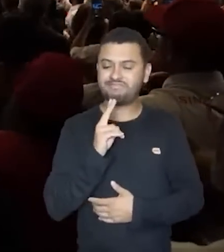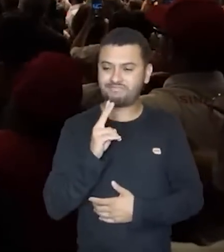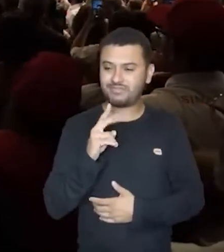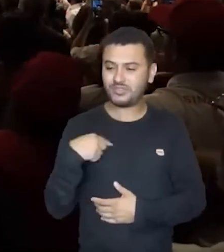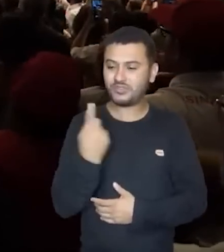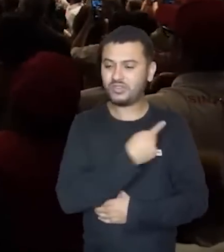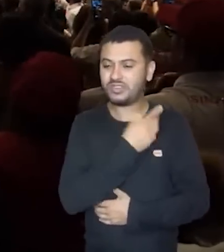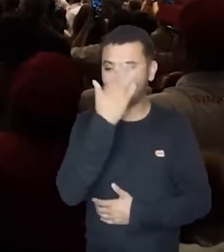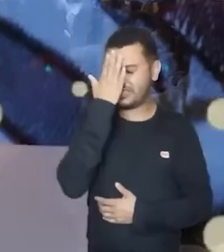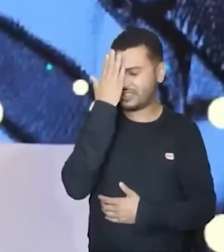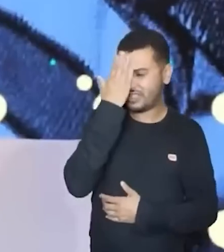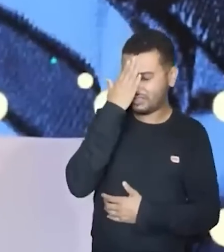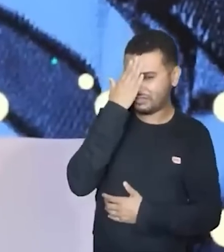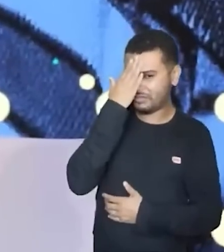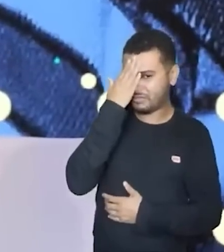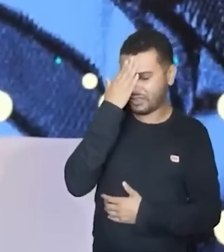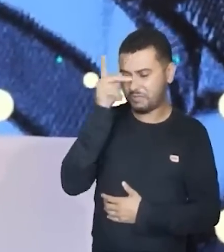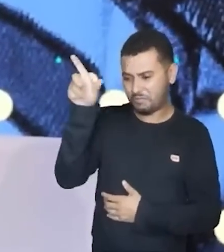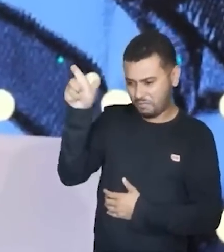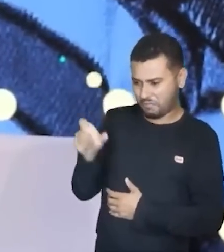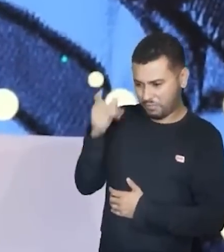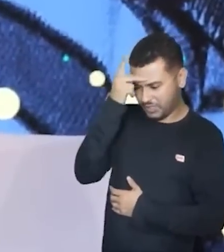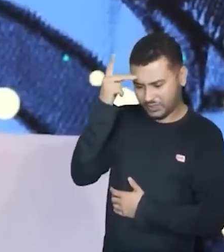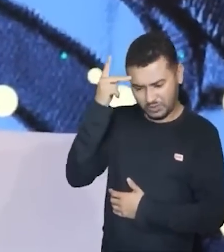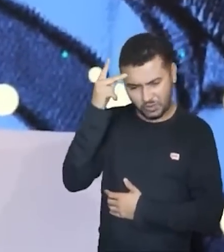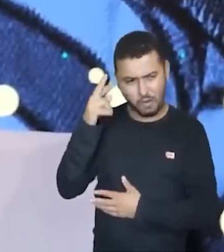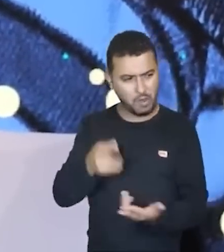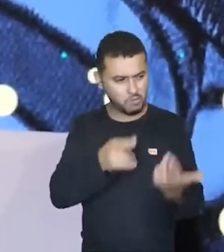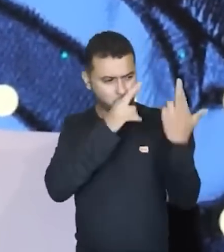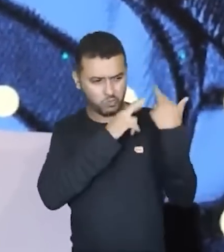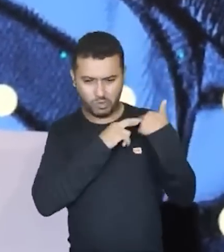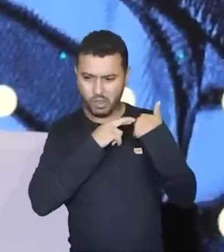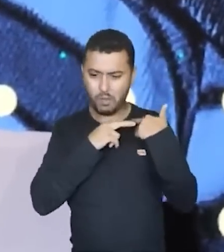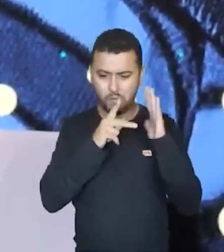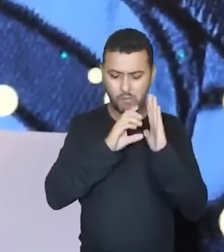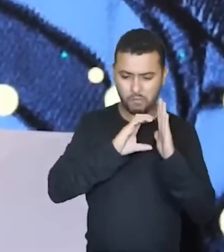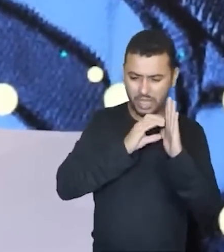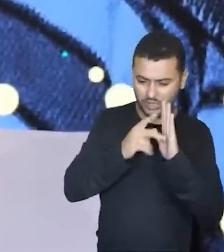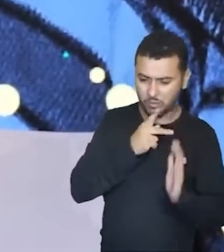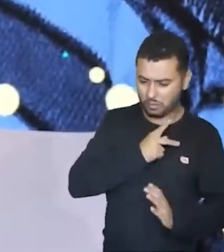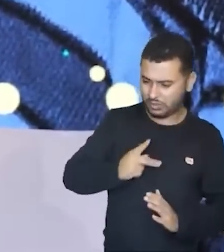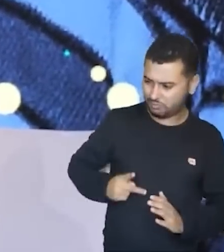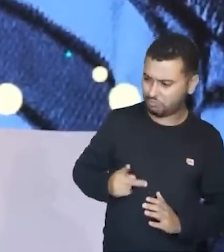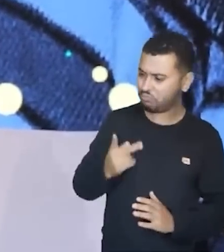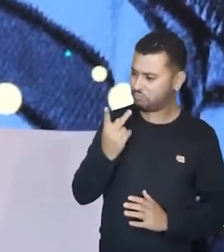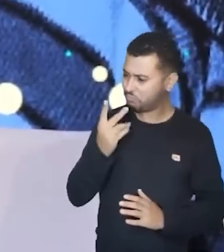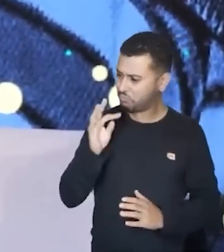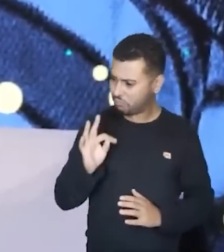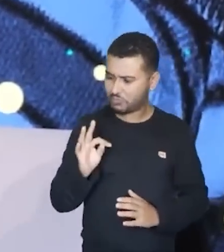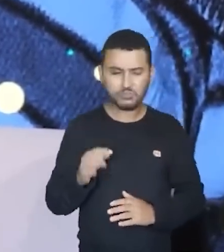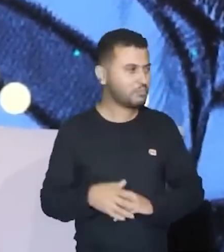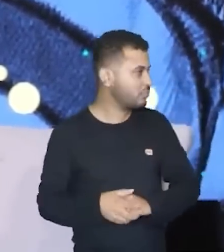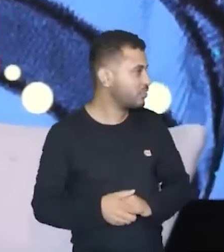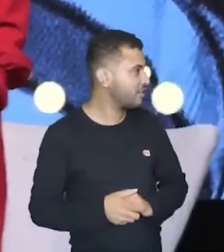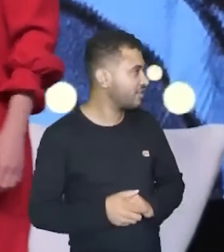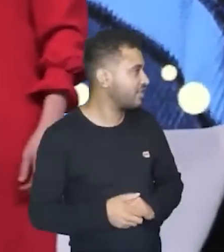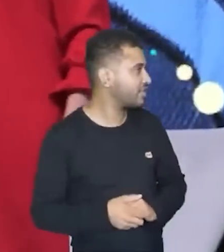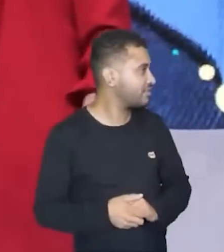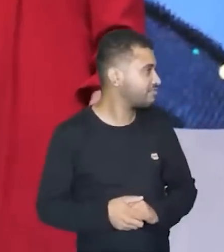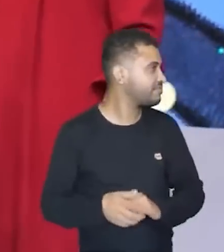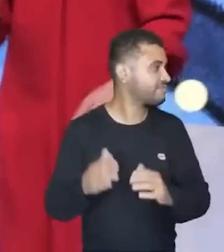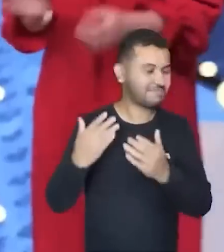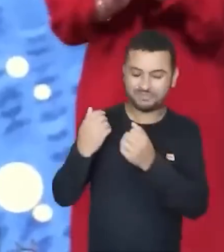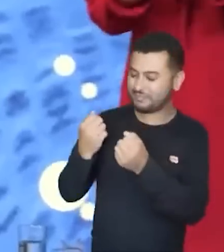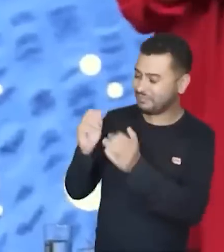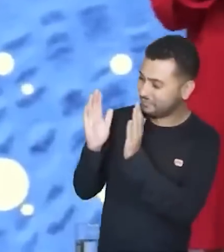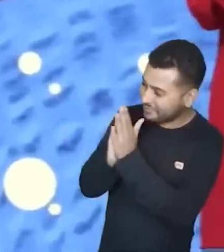pessoa com a capacidade dela para presidir esse partido. Meus parabéns. Meus parabéns, querida. Que Deus